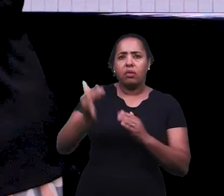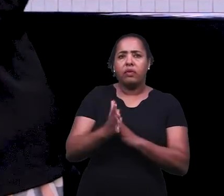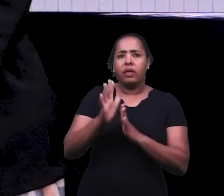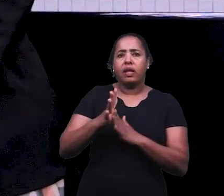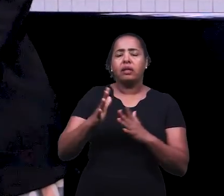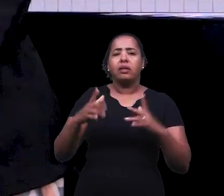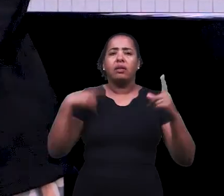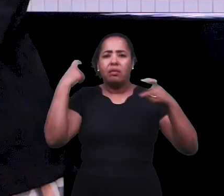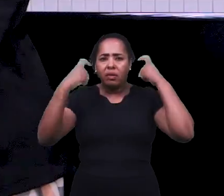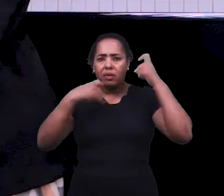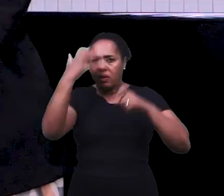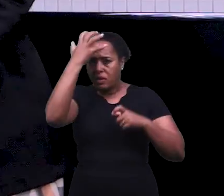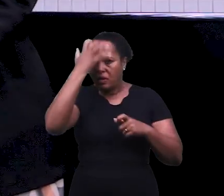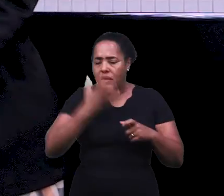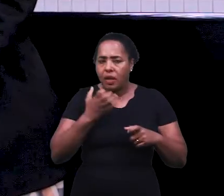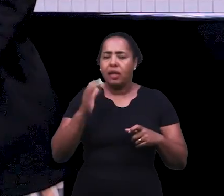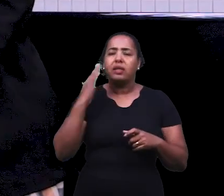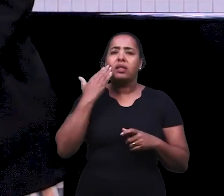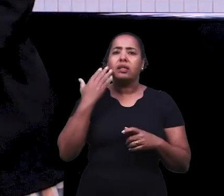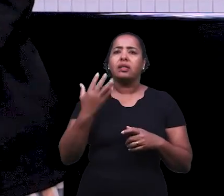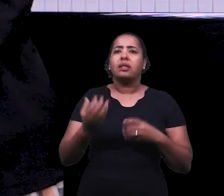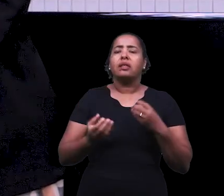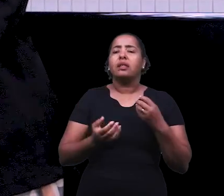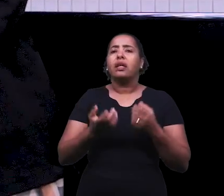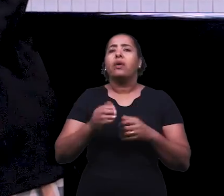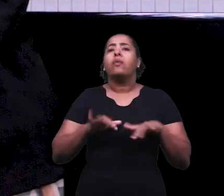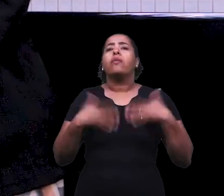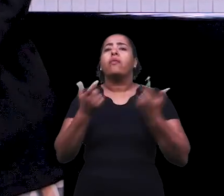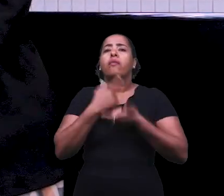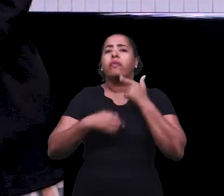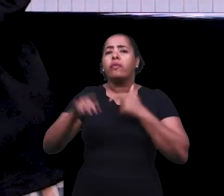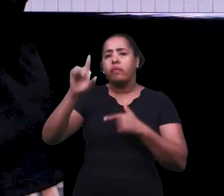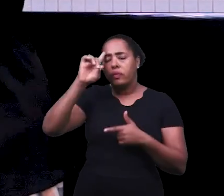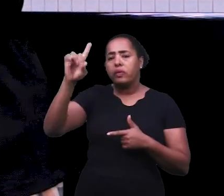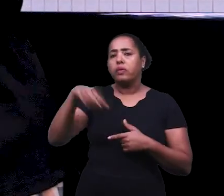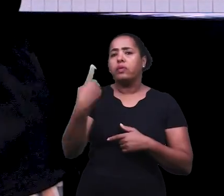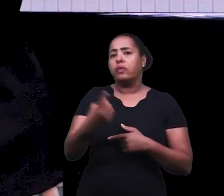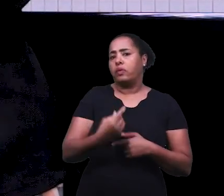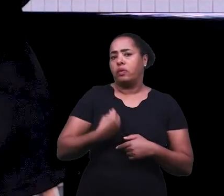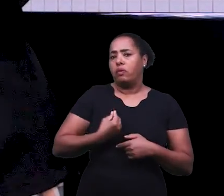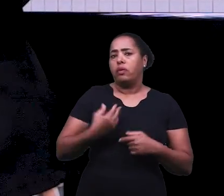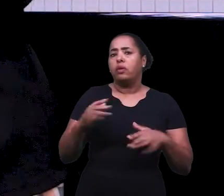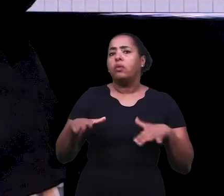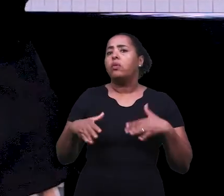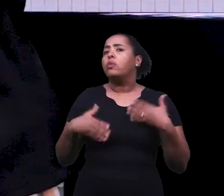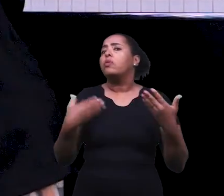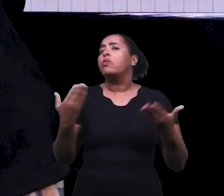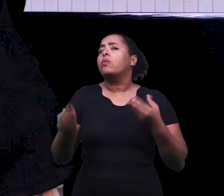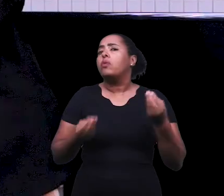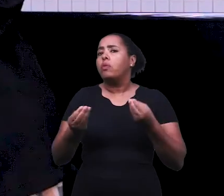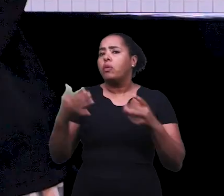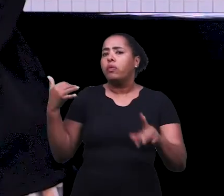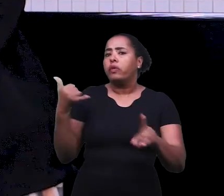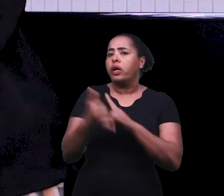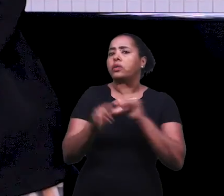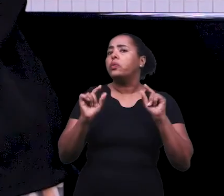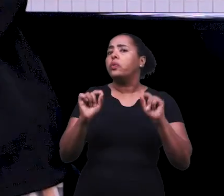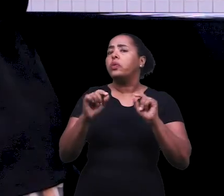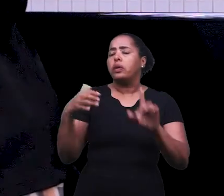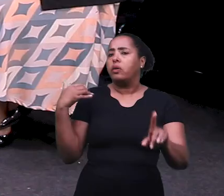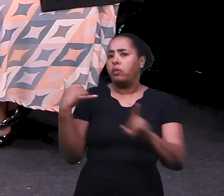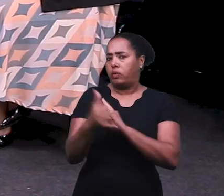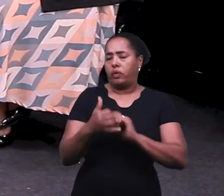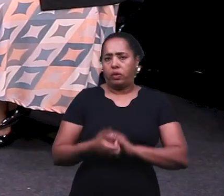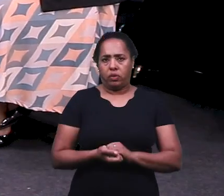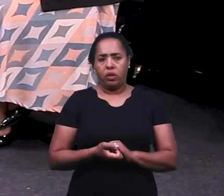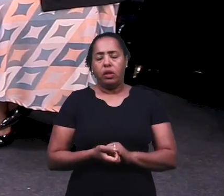louvores revelados. Então nós temos assim essa preocupação muito séria de entender o que Deus quer de nossas vidas, o que seria profético. Então a